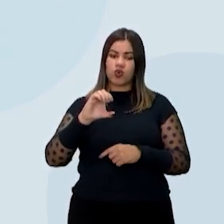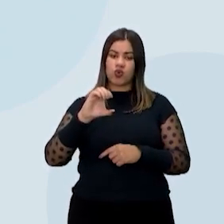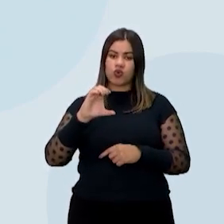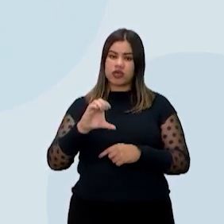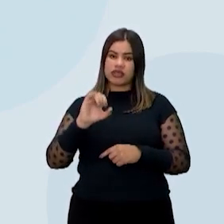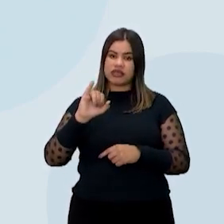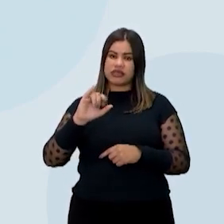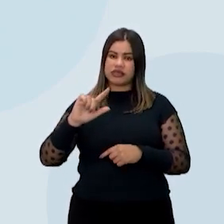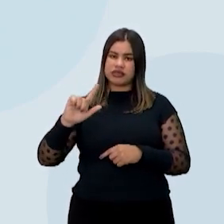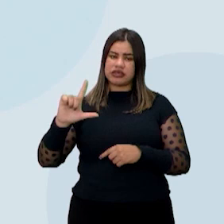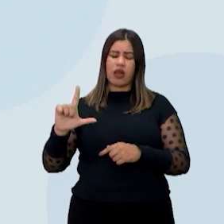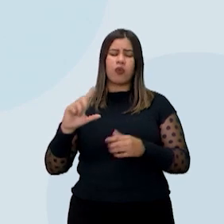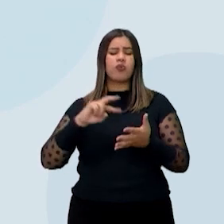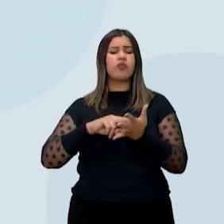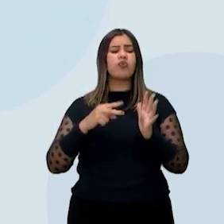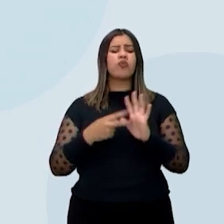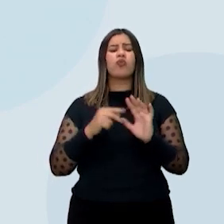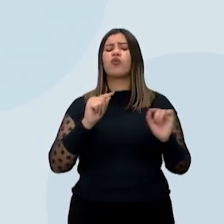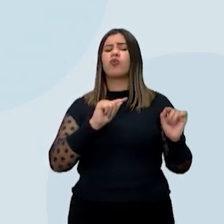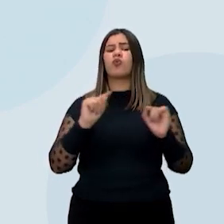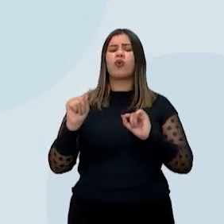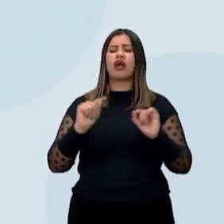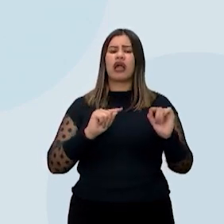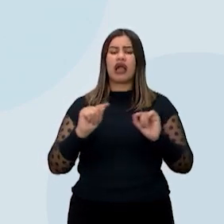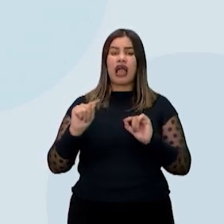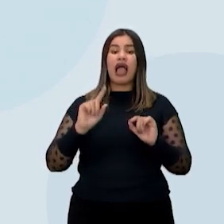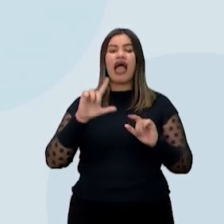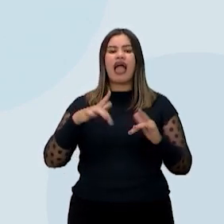no cerne dela? Ela significa